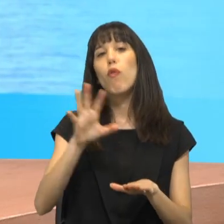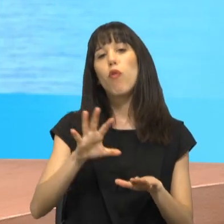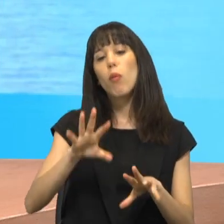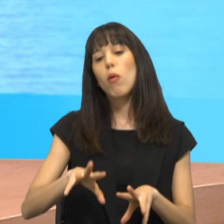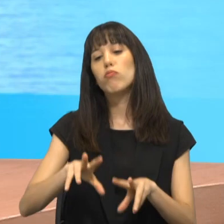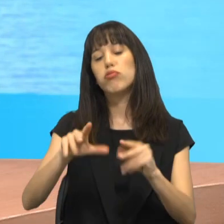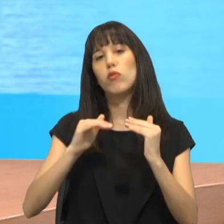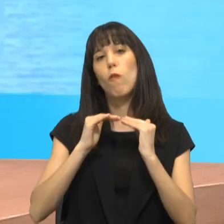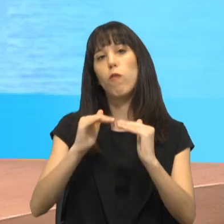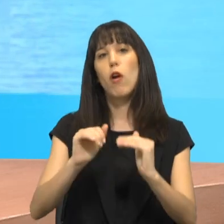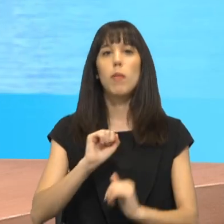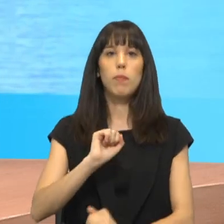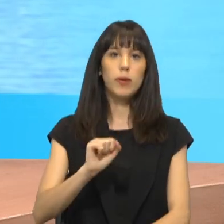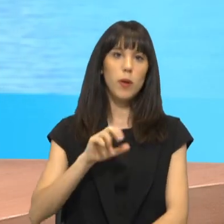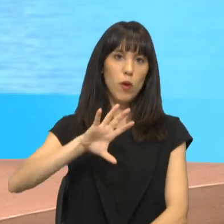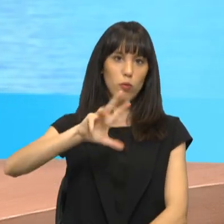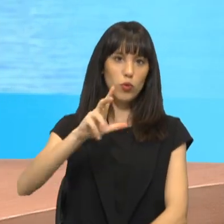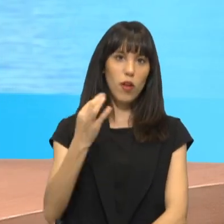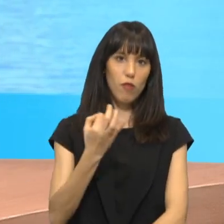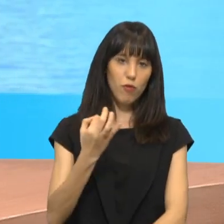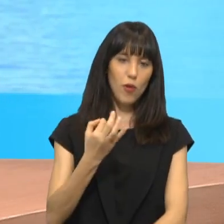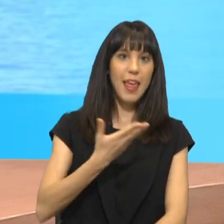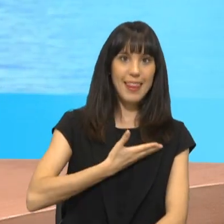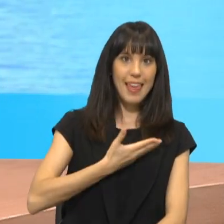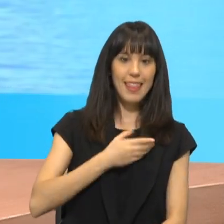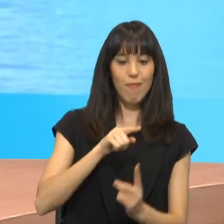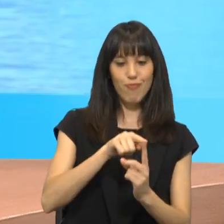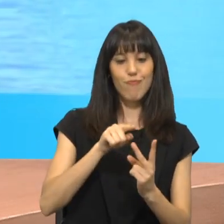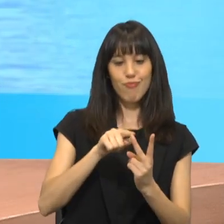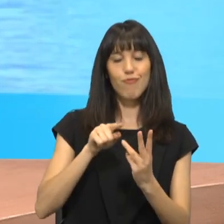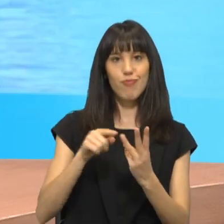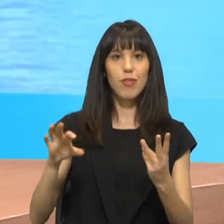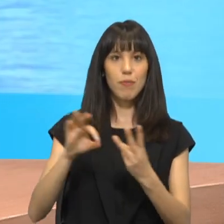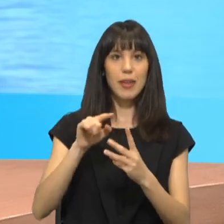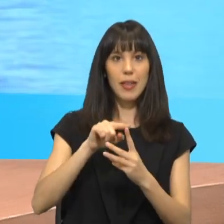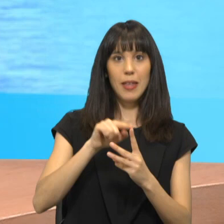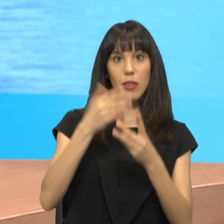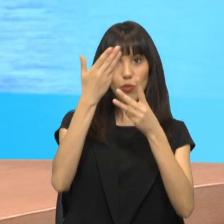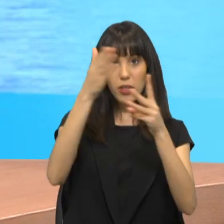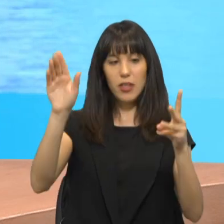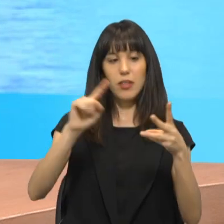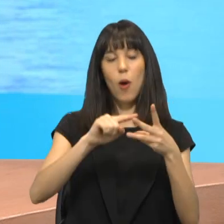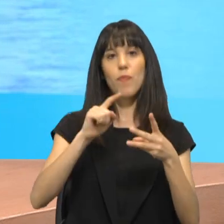portanto, no fundo, os 3 Ds do 25 de Abril, não é? Democratização, descolonização e desenvolvimento,